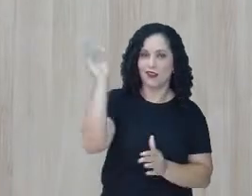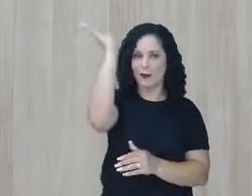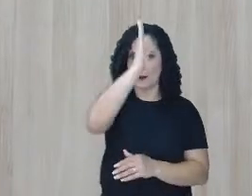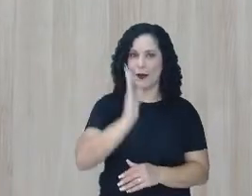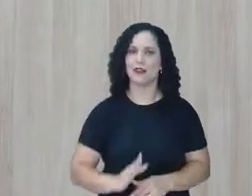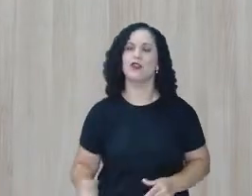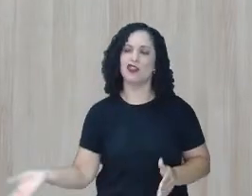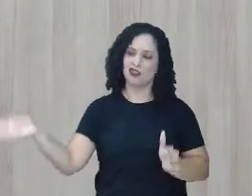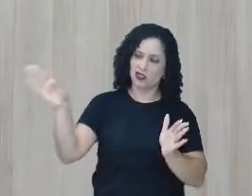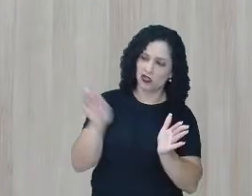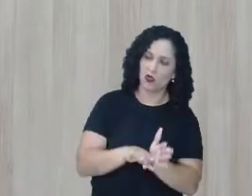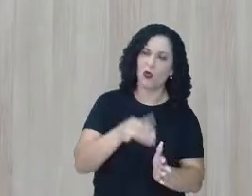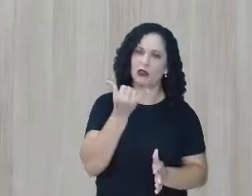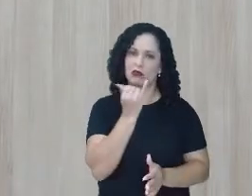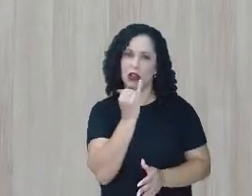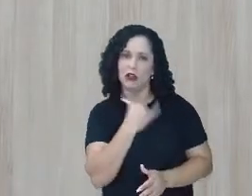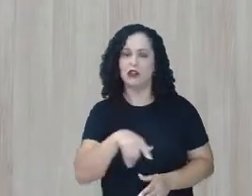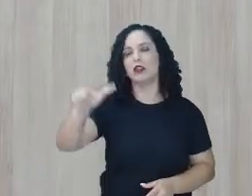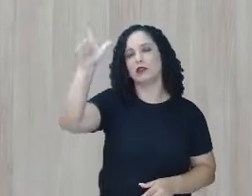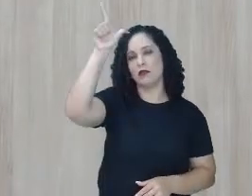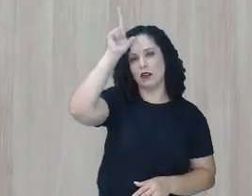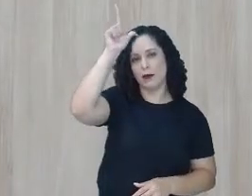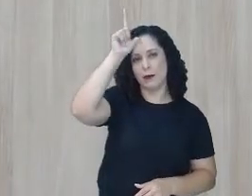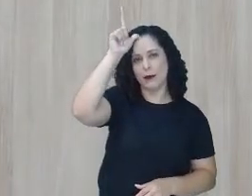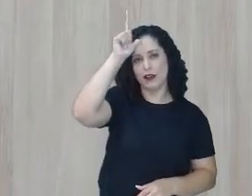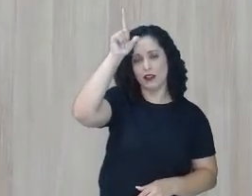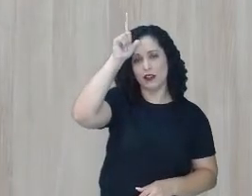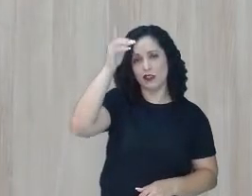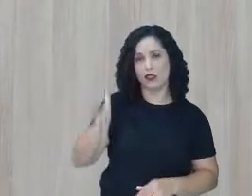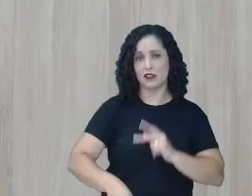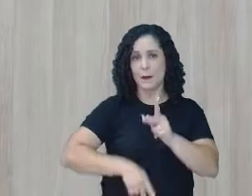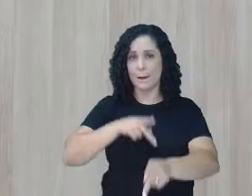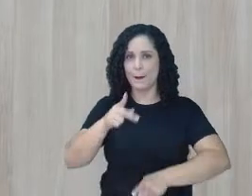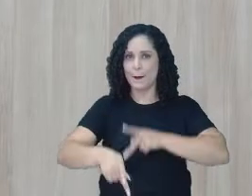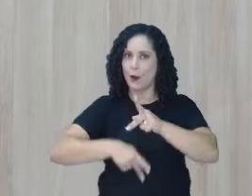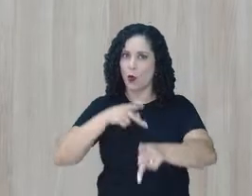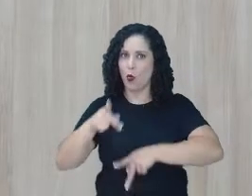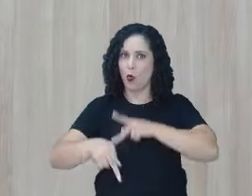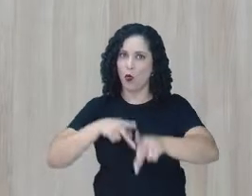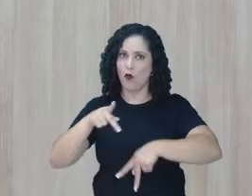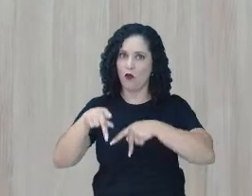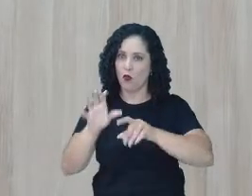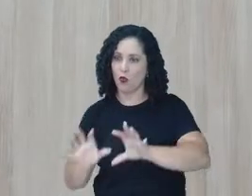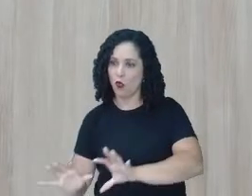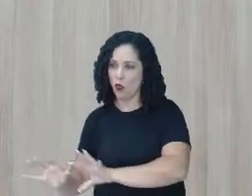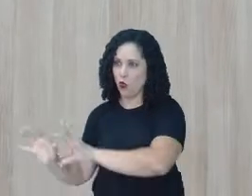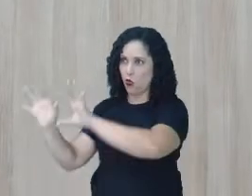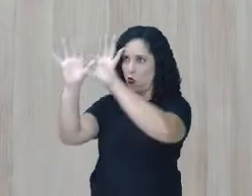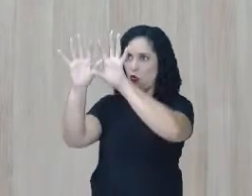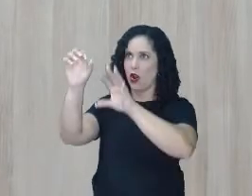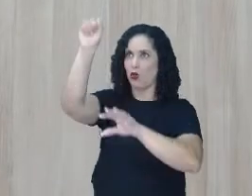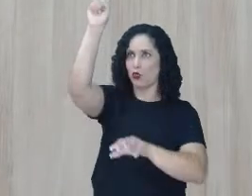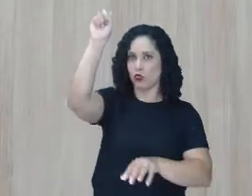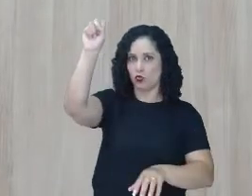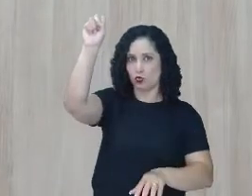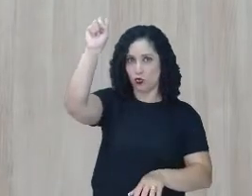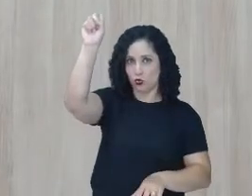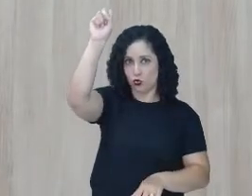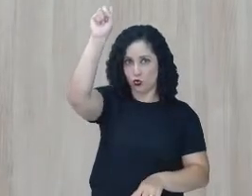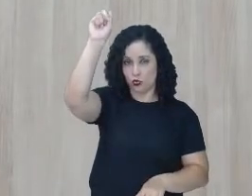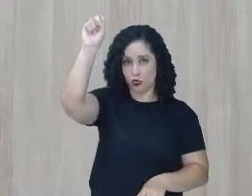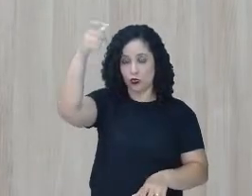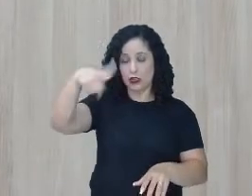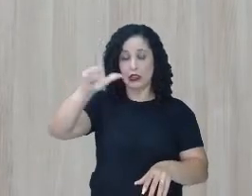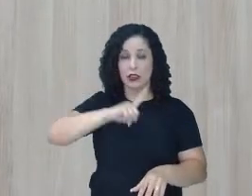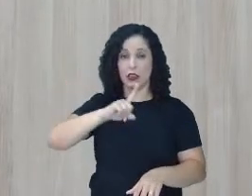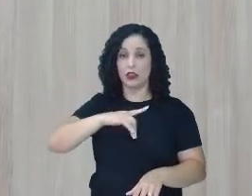italianos, né, alemães, principalmente essa população que vai para o Sudeste, né, para o Sudeste e Sul, né,